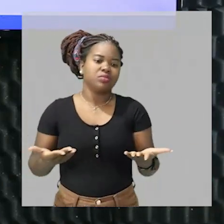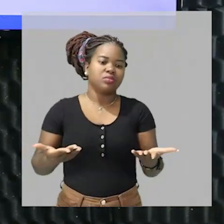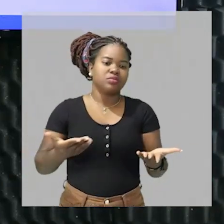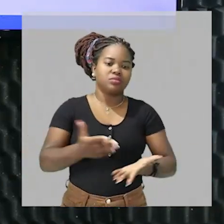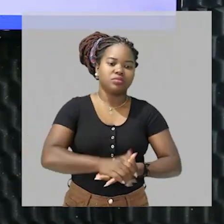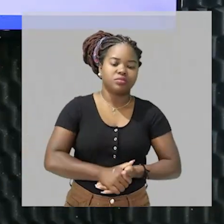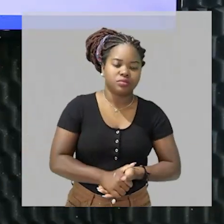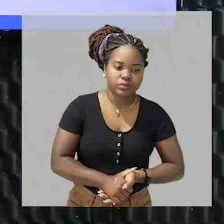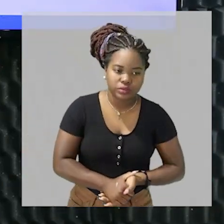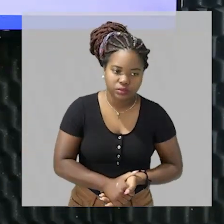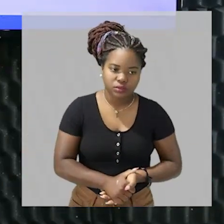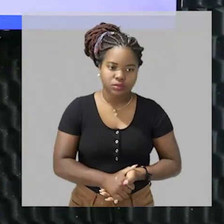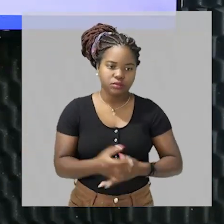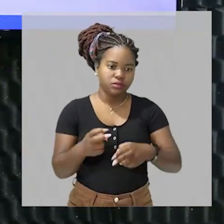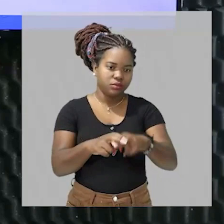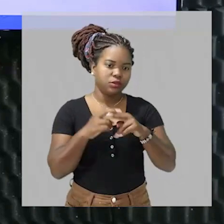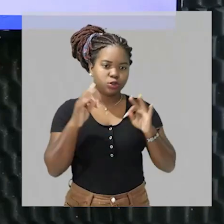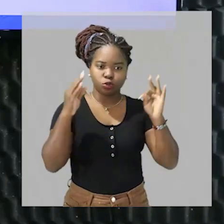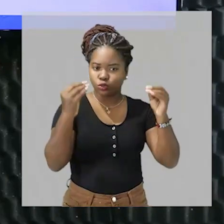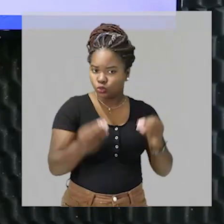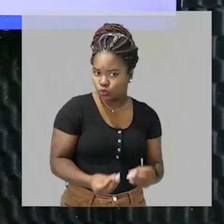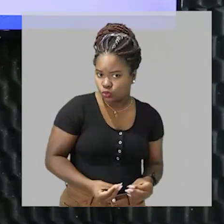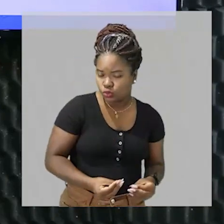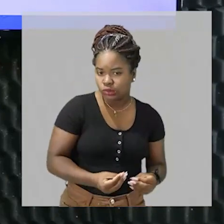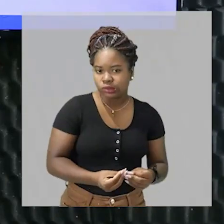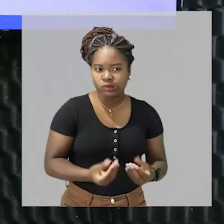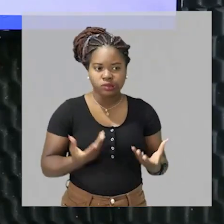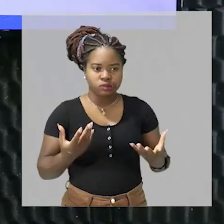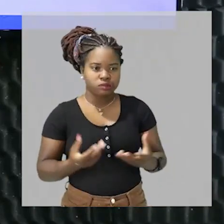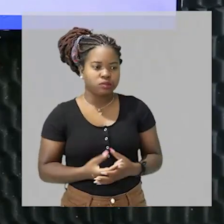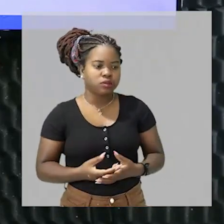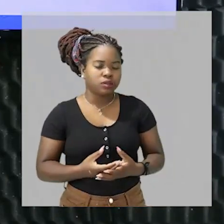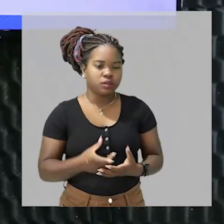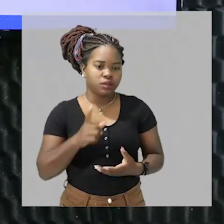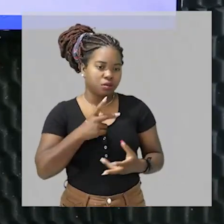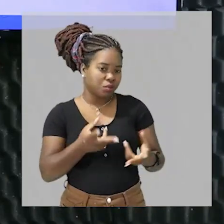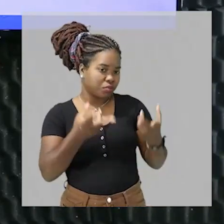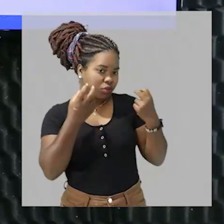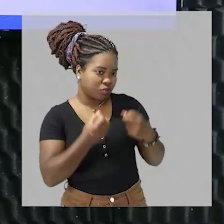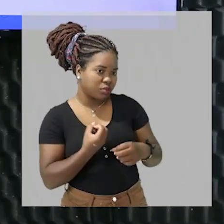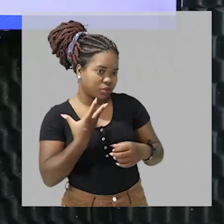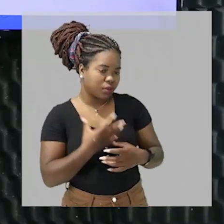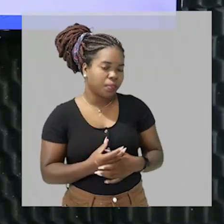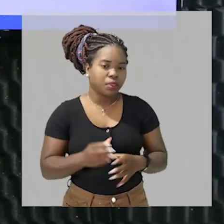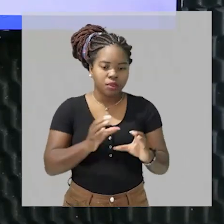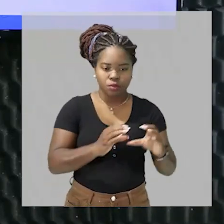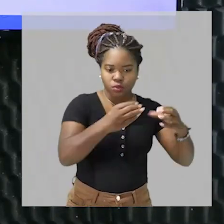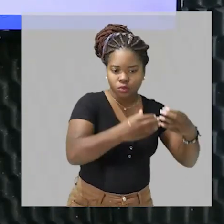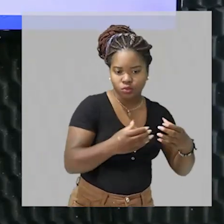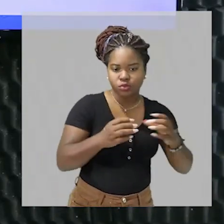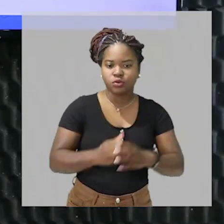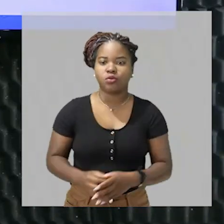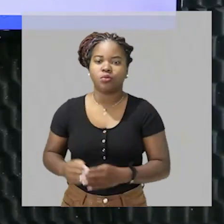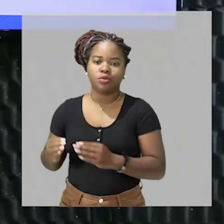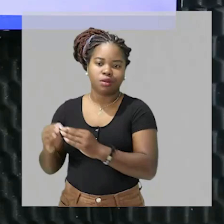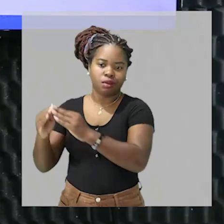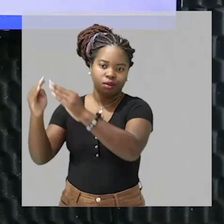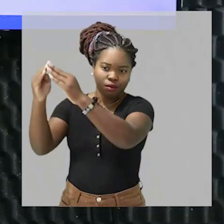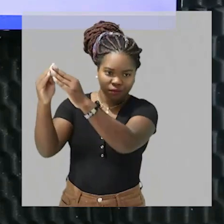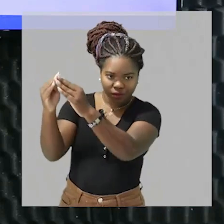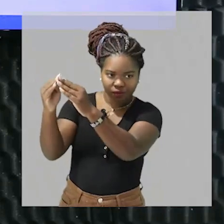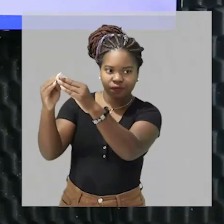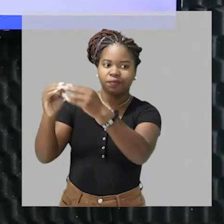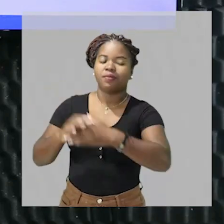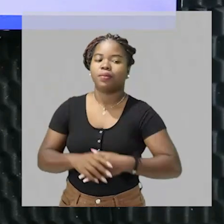E aí, nesse caso, não é todo mundo que leva isso de boa, quando você tem alguém da comunidade, alguém da favela, alguém do bairro da periferia,